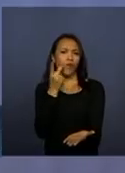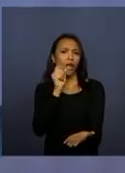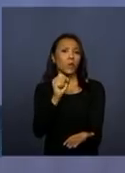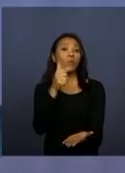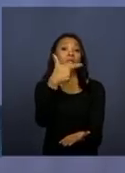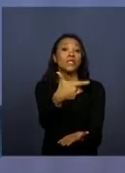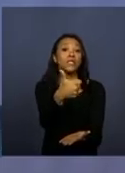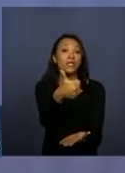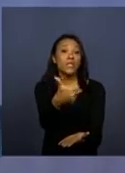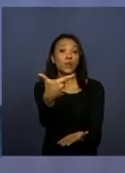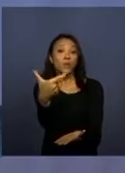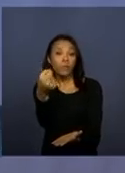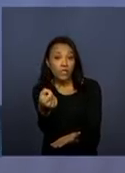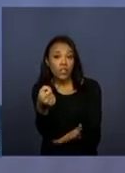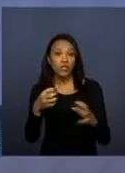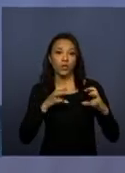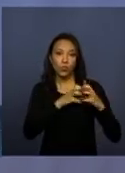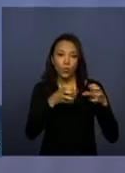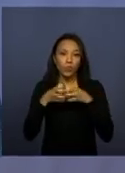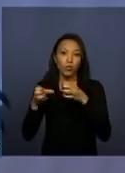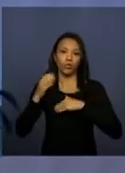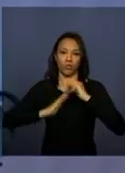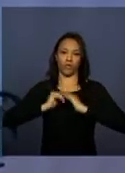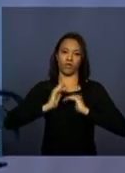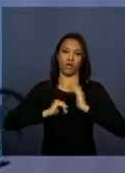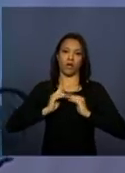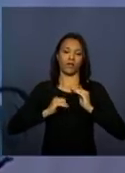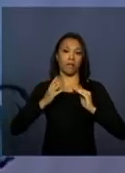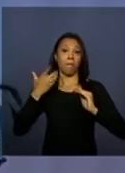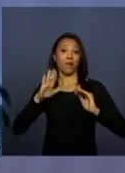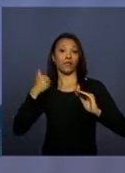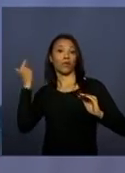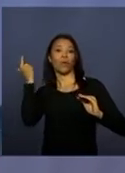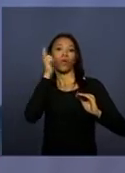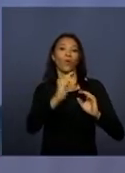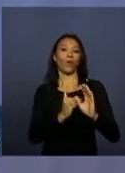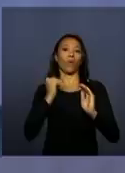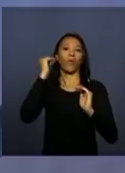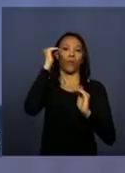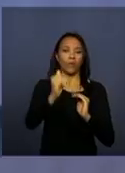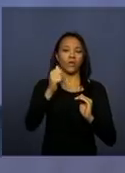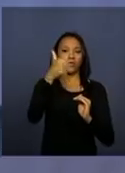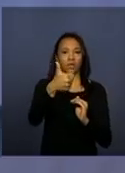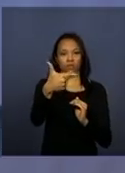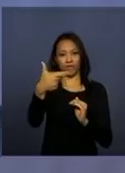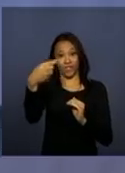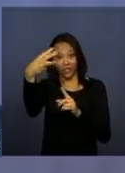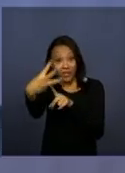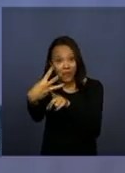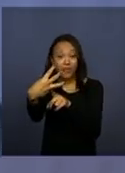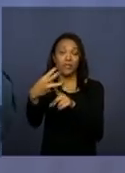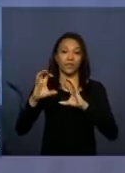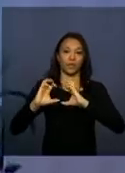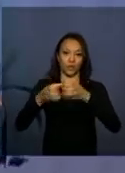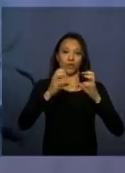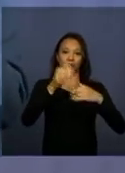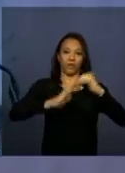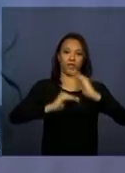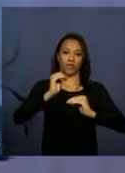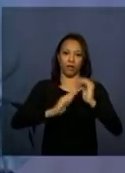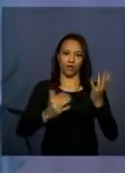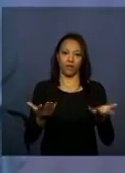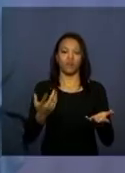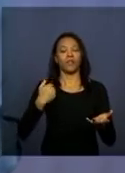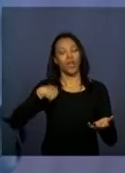120 equipes e conseguimos chegar a 123 equipes. Então, eu estou